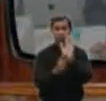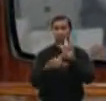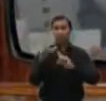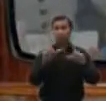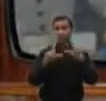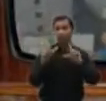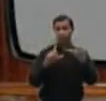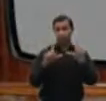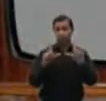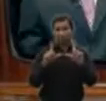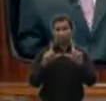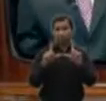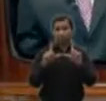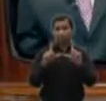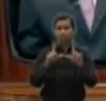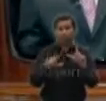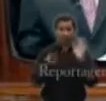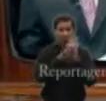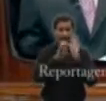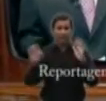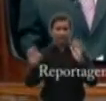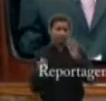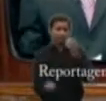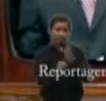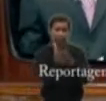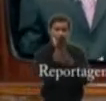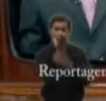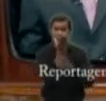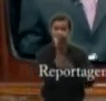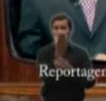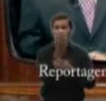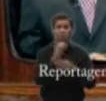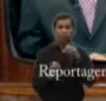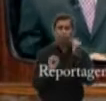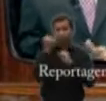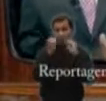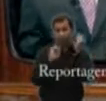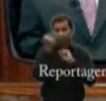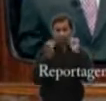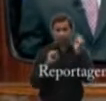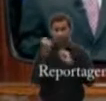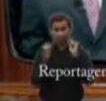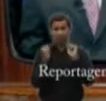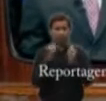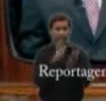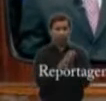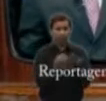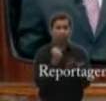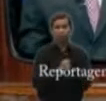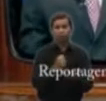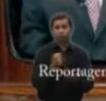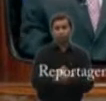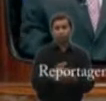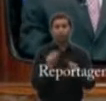televisão. A lei que criou cotas para a contratação de pessoas com deficiência pelas empresas com mais de 100 funcionários